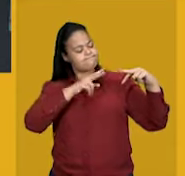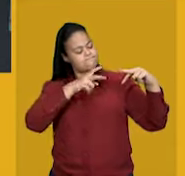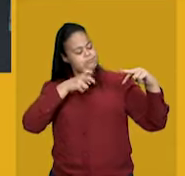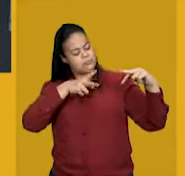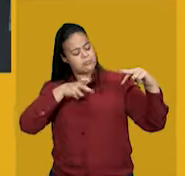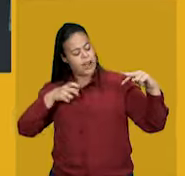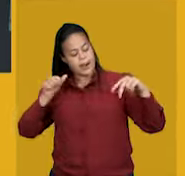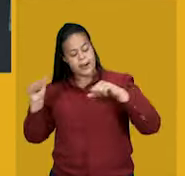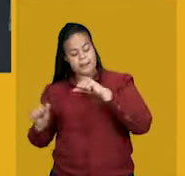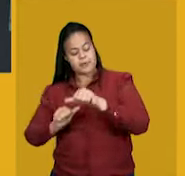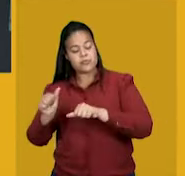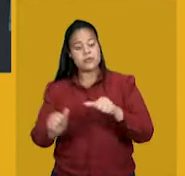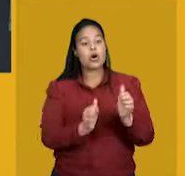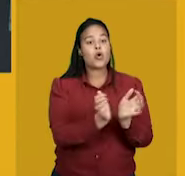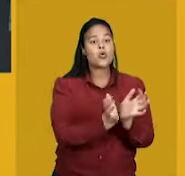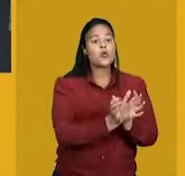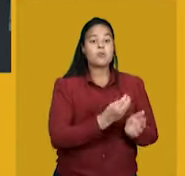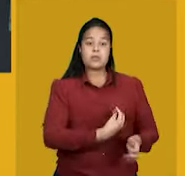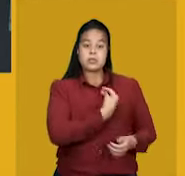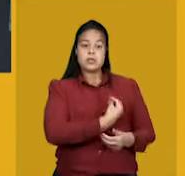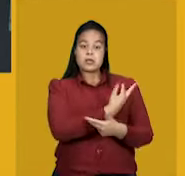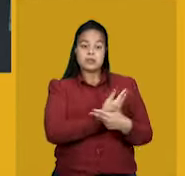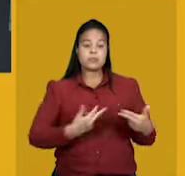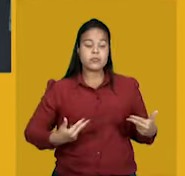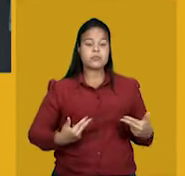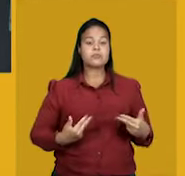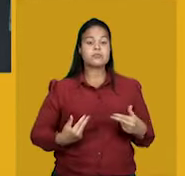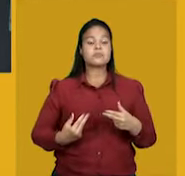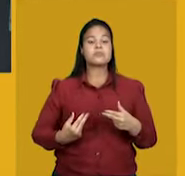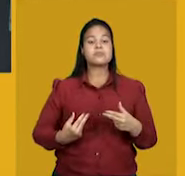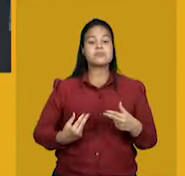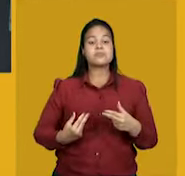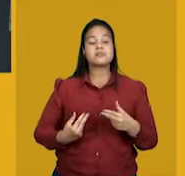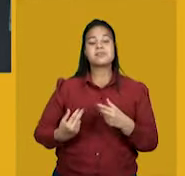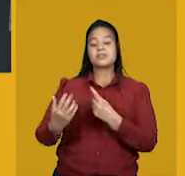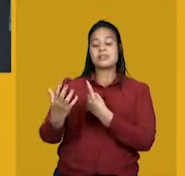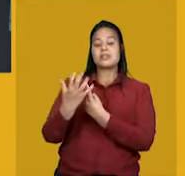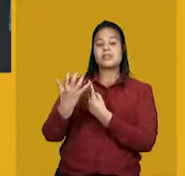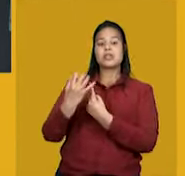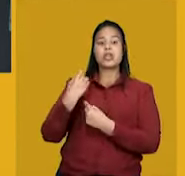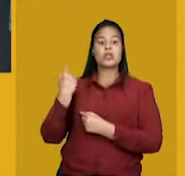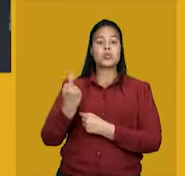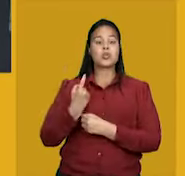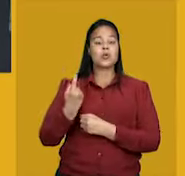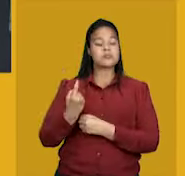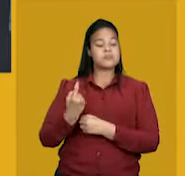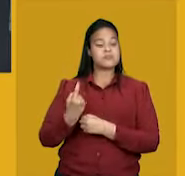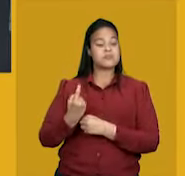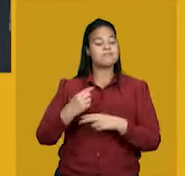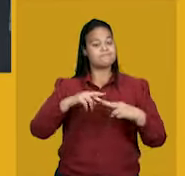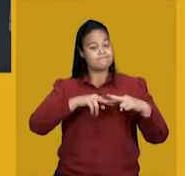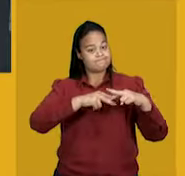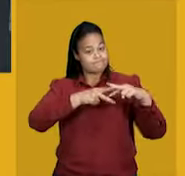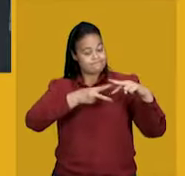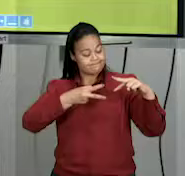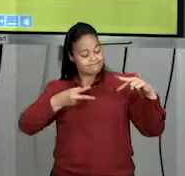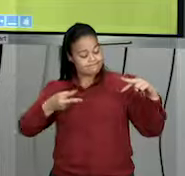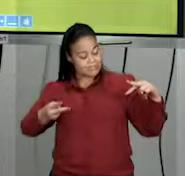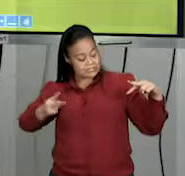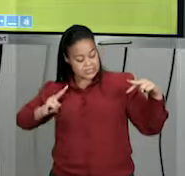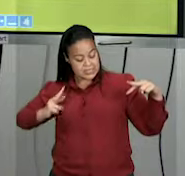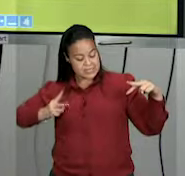modificar as espécies a nosso favor. Então, não. A ciência sempre